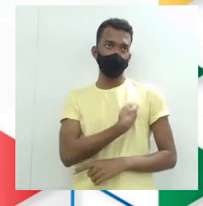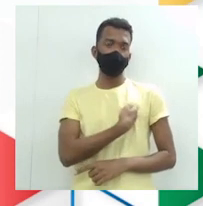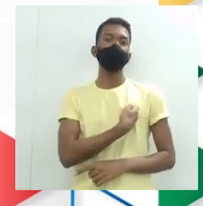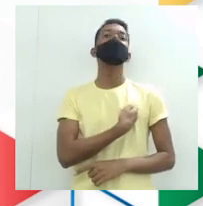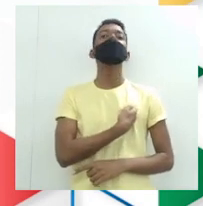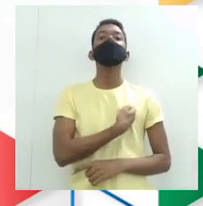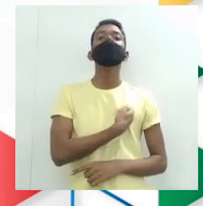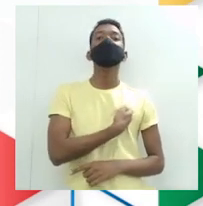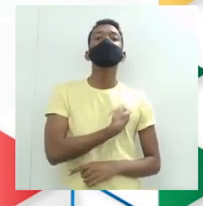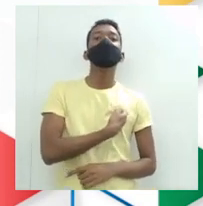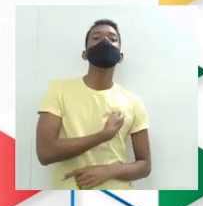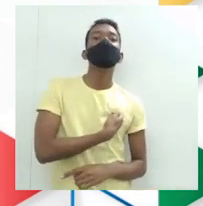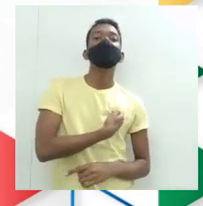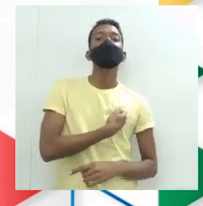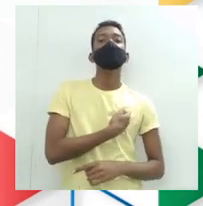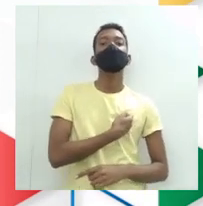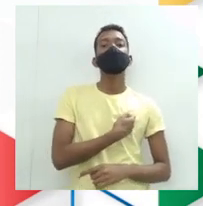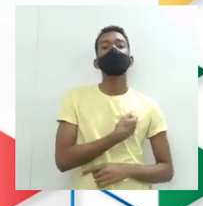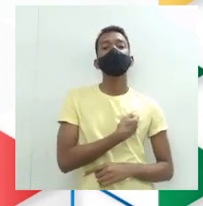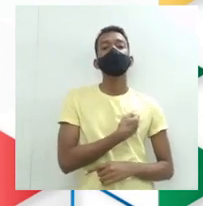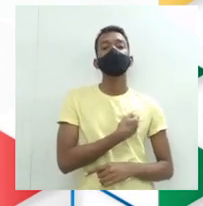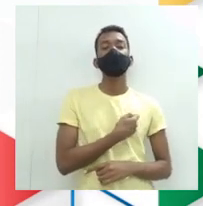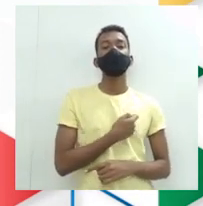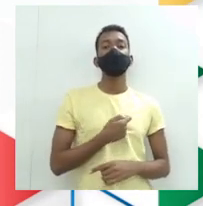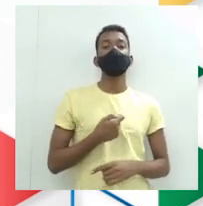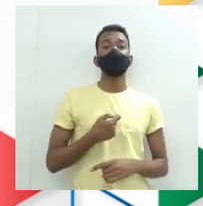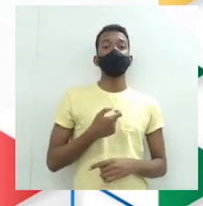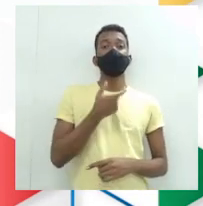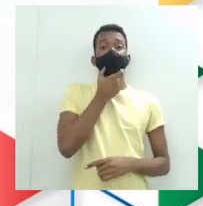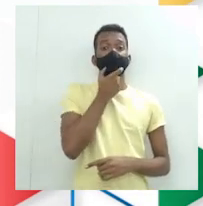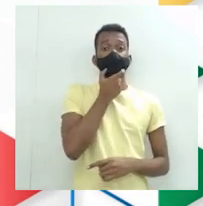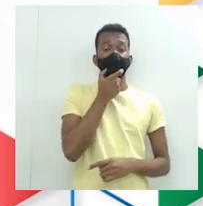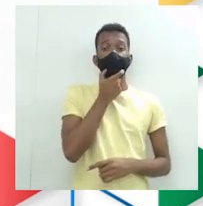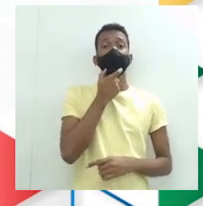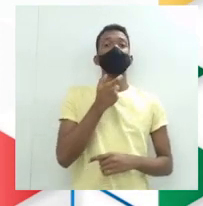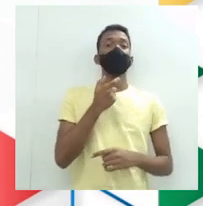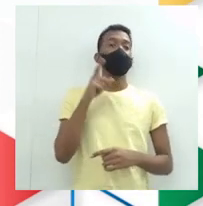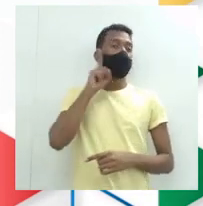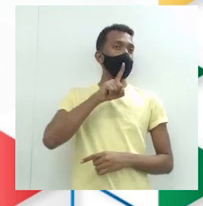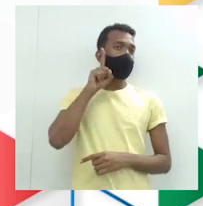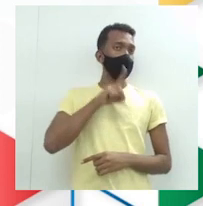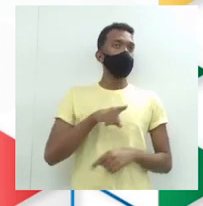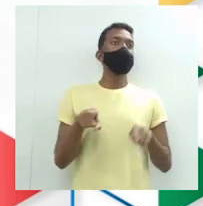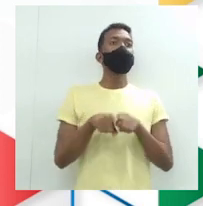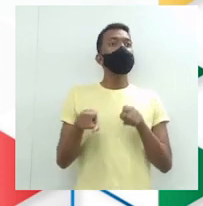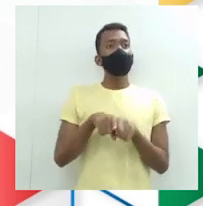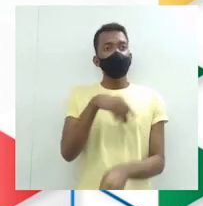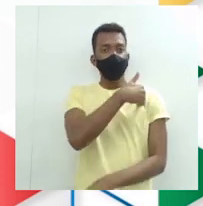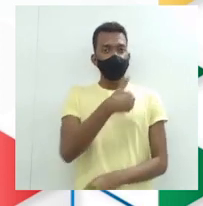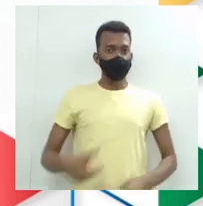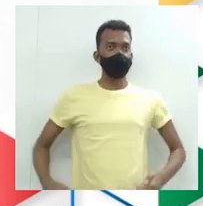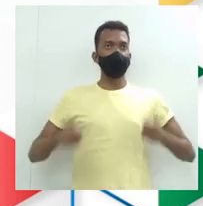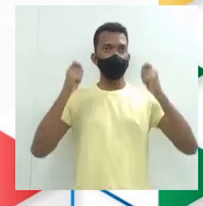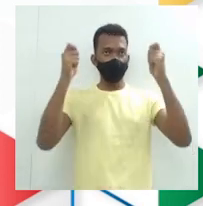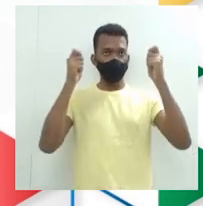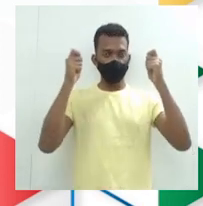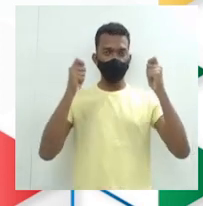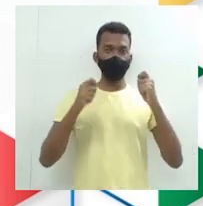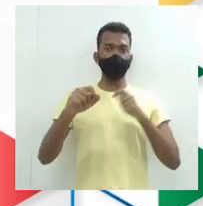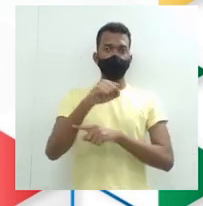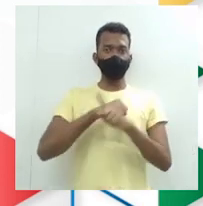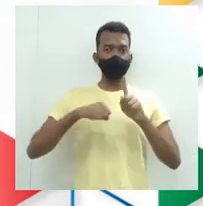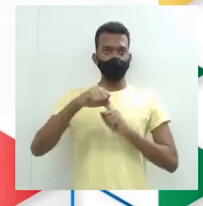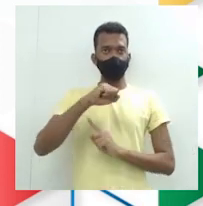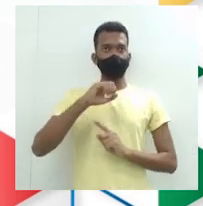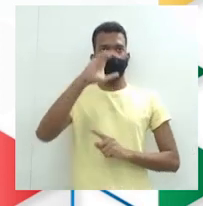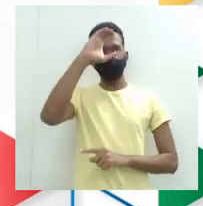e Estados Unidos. Governos, ativistas e sociedade civil relataram esse aumento de violência